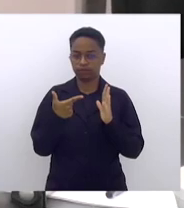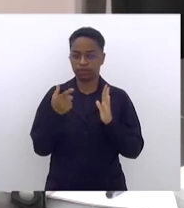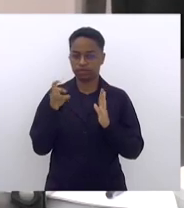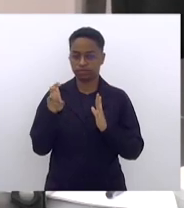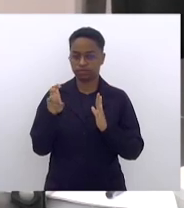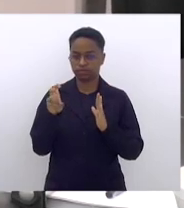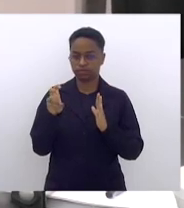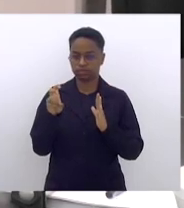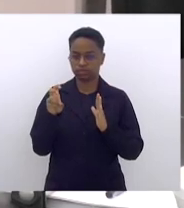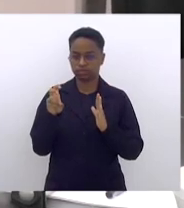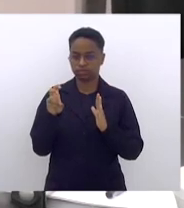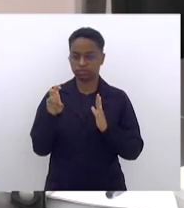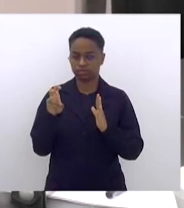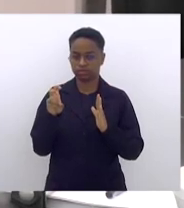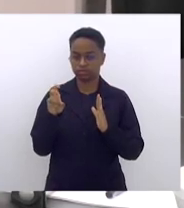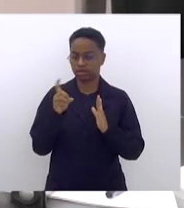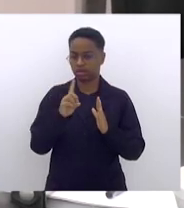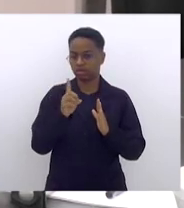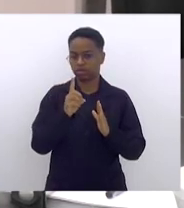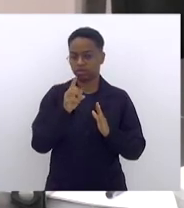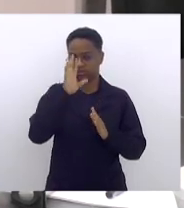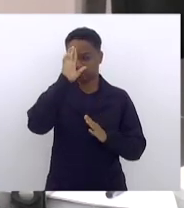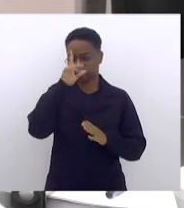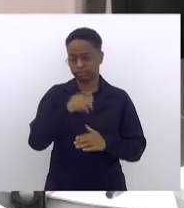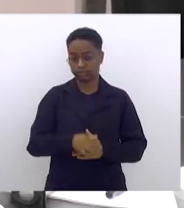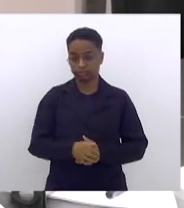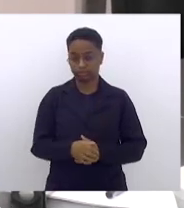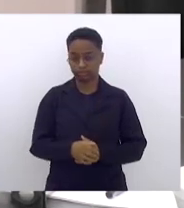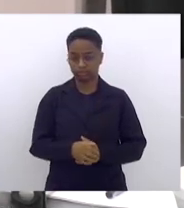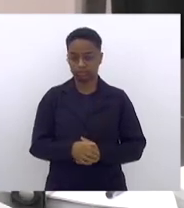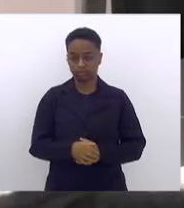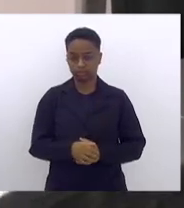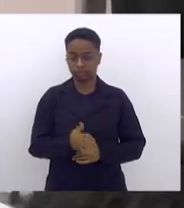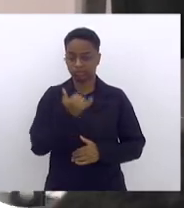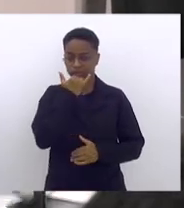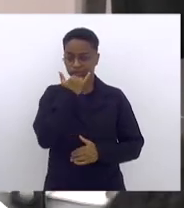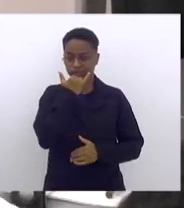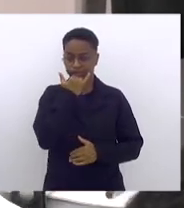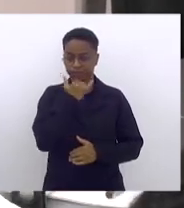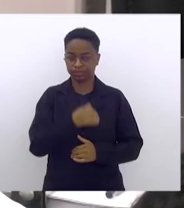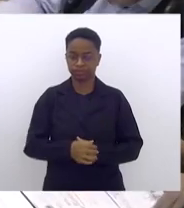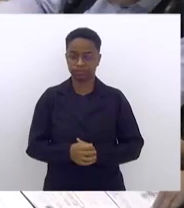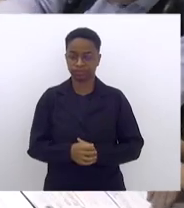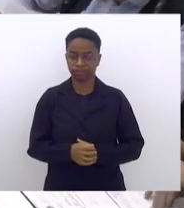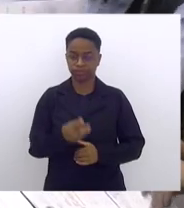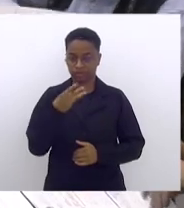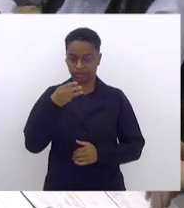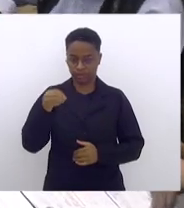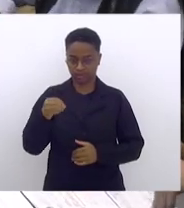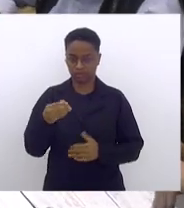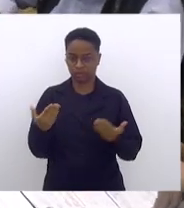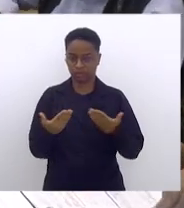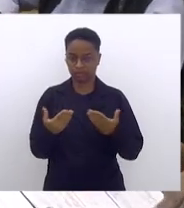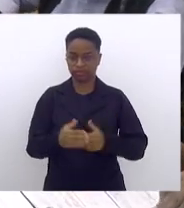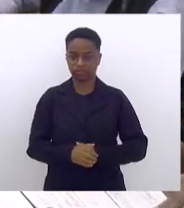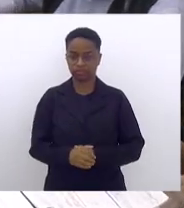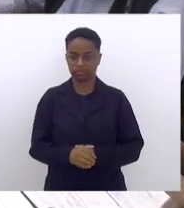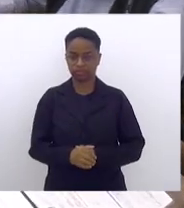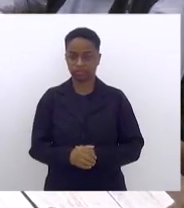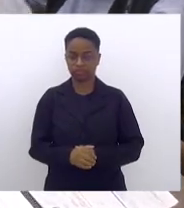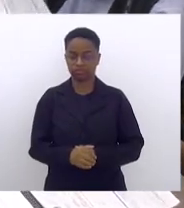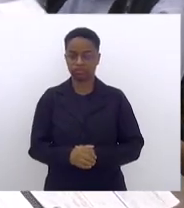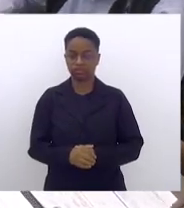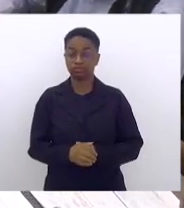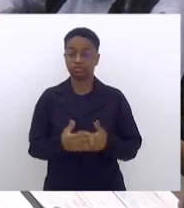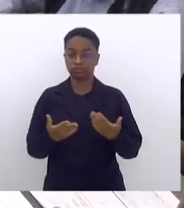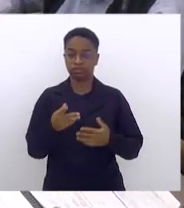25. Não, doutor Serginho, só um minuto. Desculpa. 30 da pauta. 30 da pauta